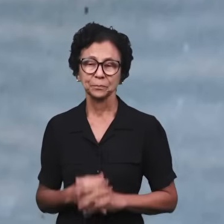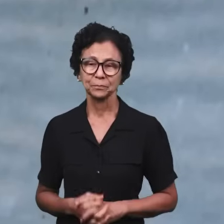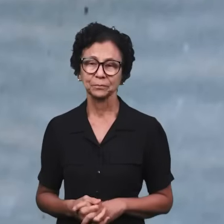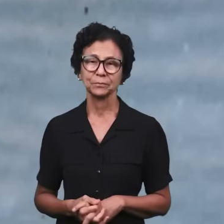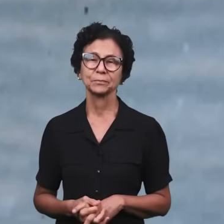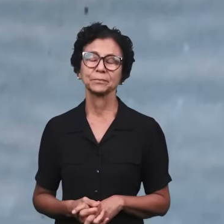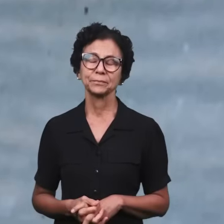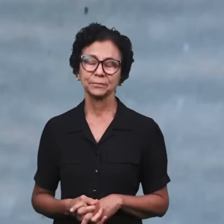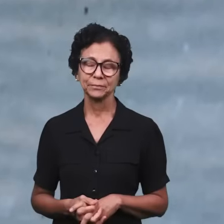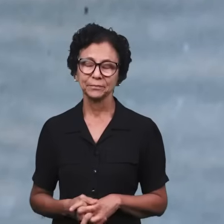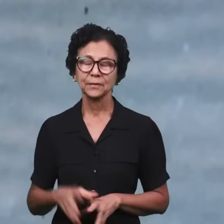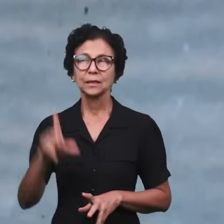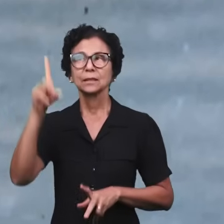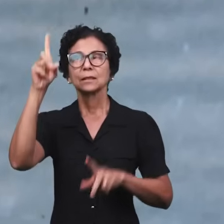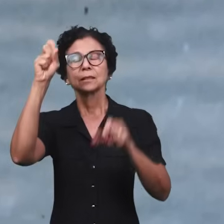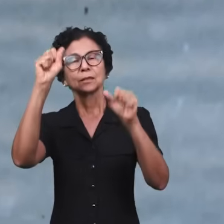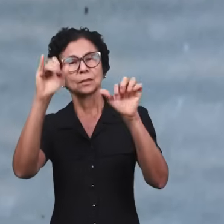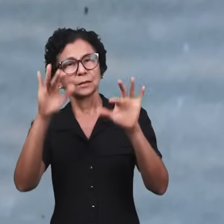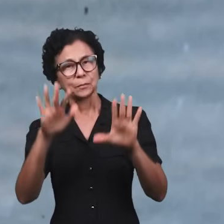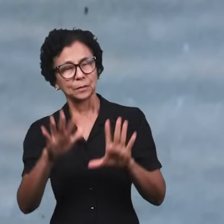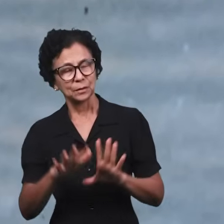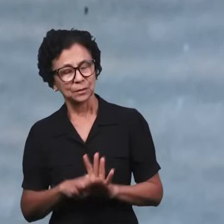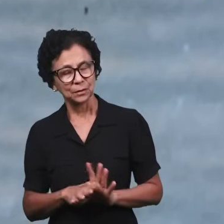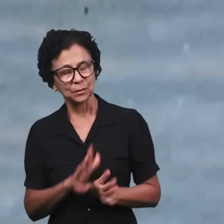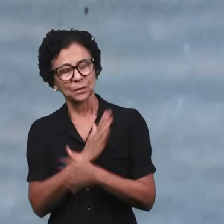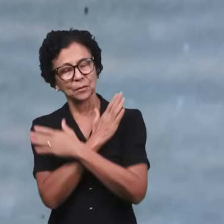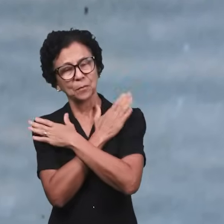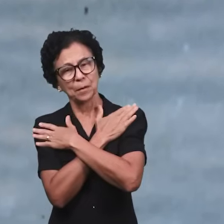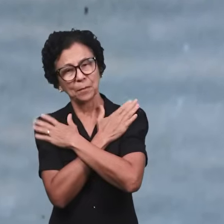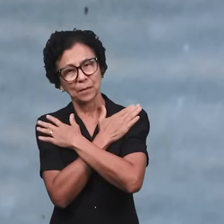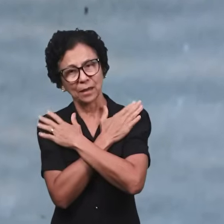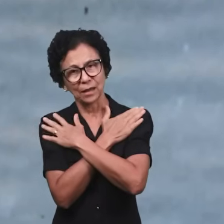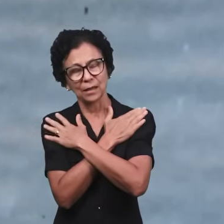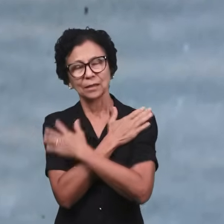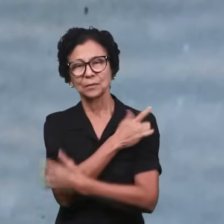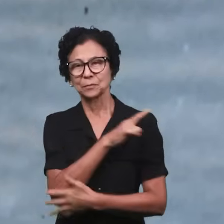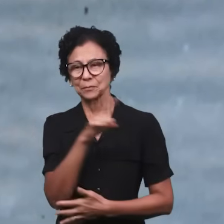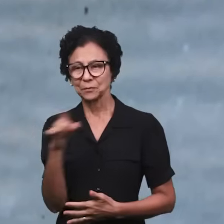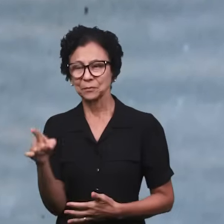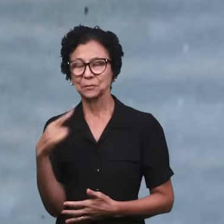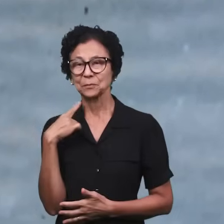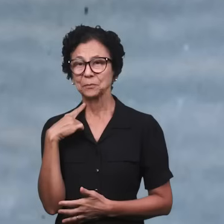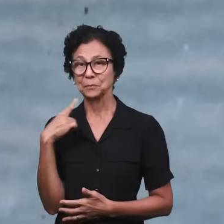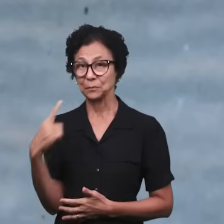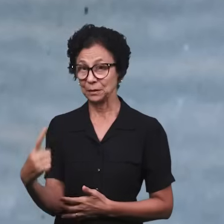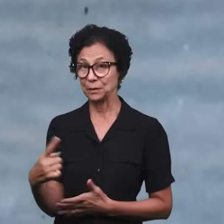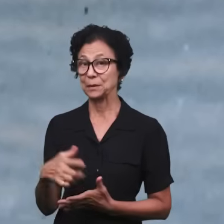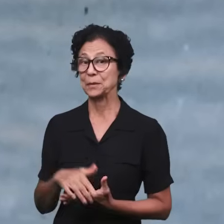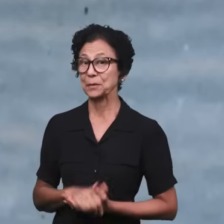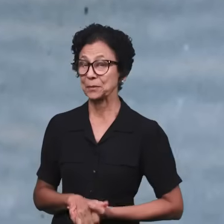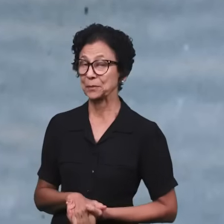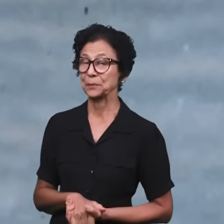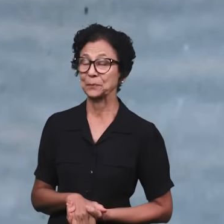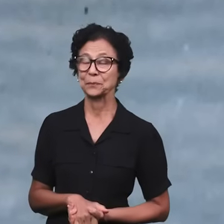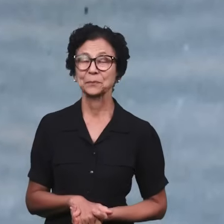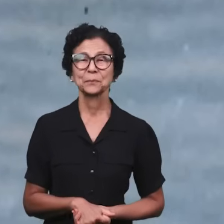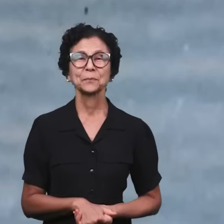querida Juliane, Deus abençoe. Um grande abraço para os irmãos aí do estado de Minas Gerais, na sua igreja Cidade